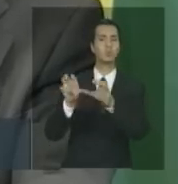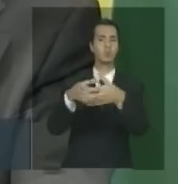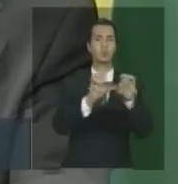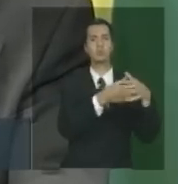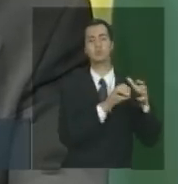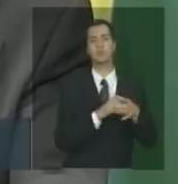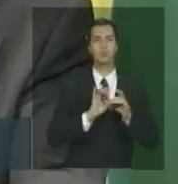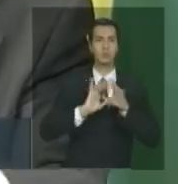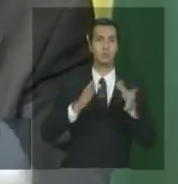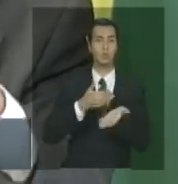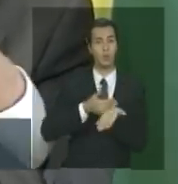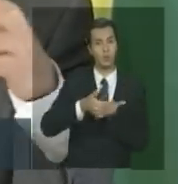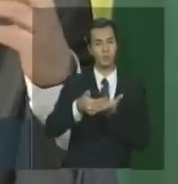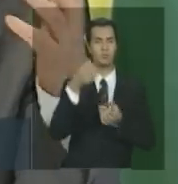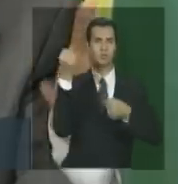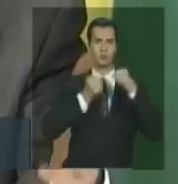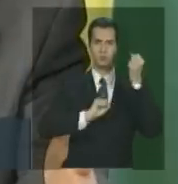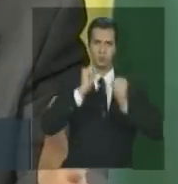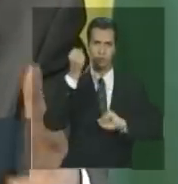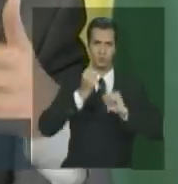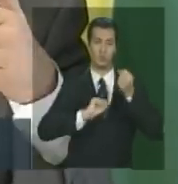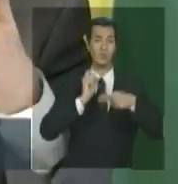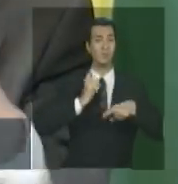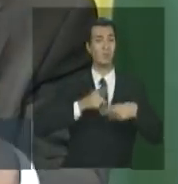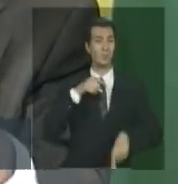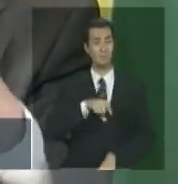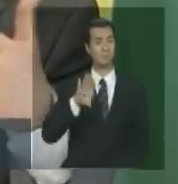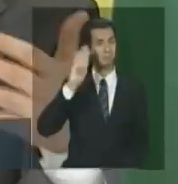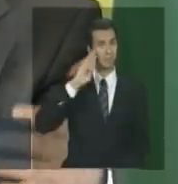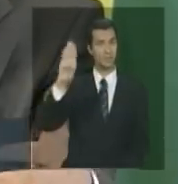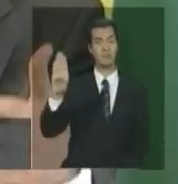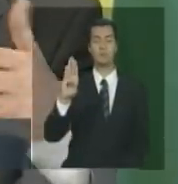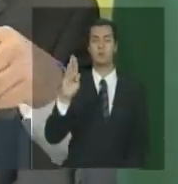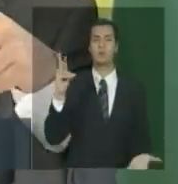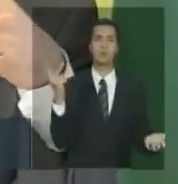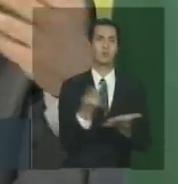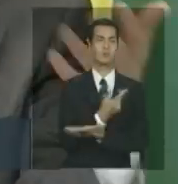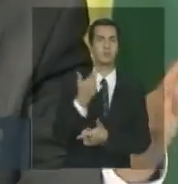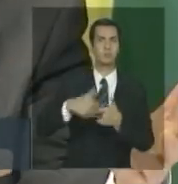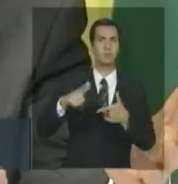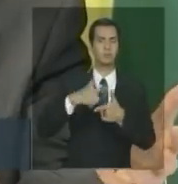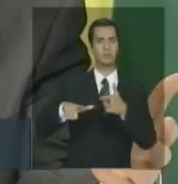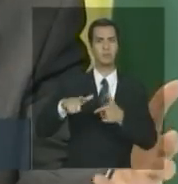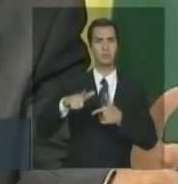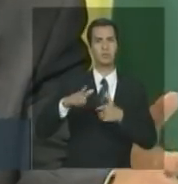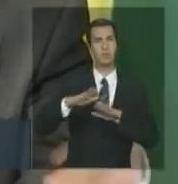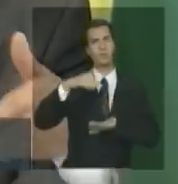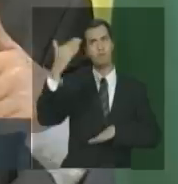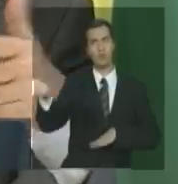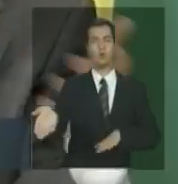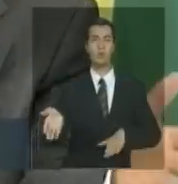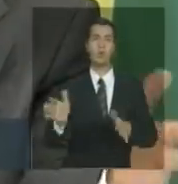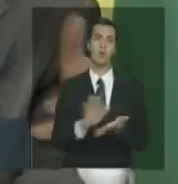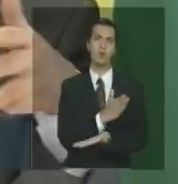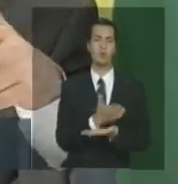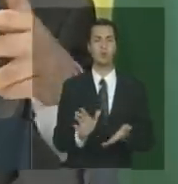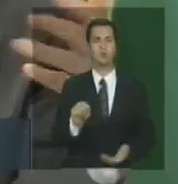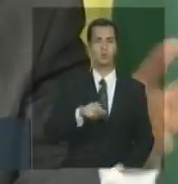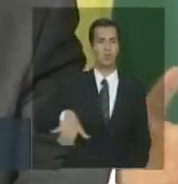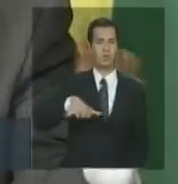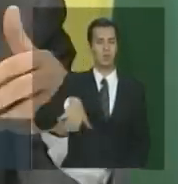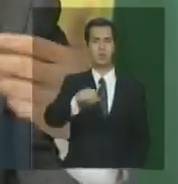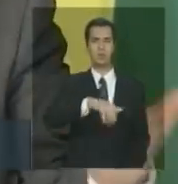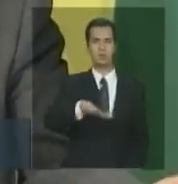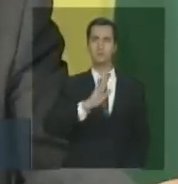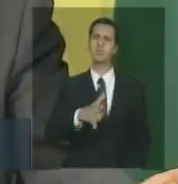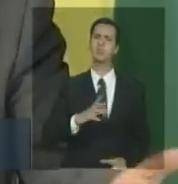pela indústria, porque ela é a mais afetada por essa crise lá fora. Os outros setores aqui estão sólidos, setor de serviços,